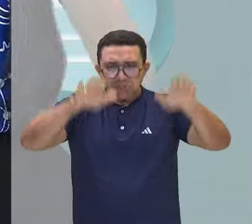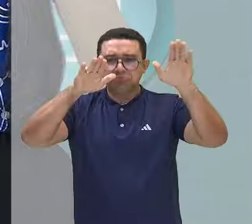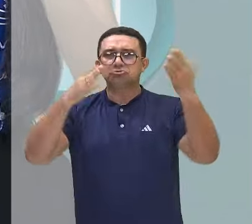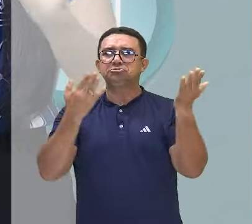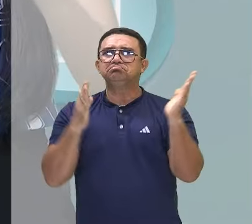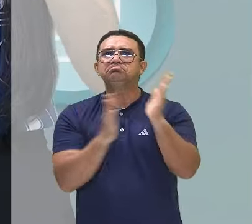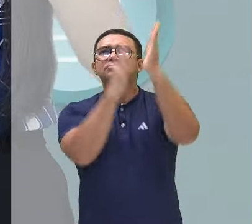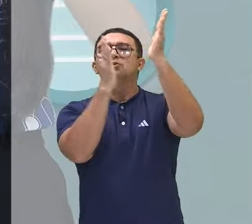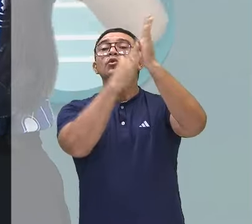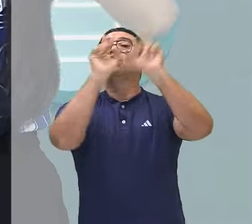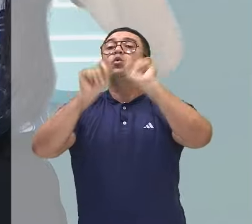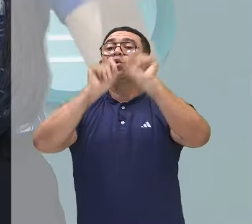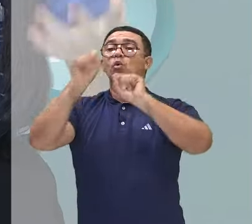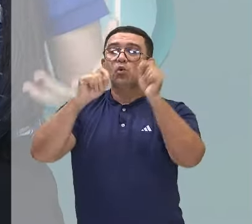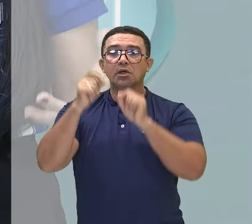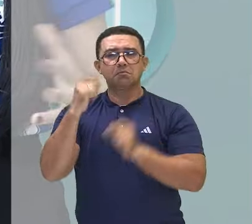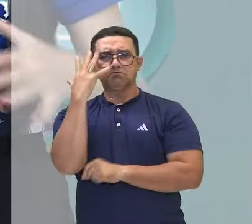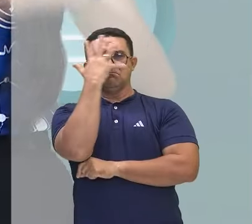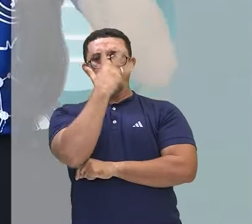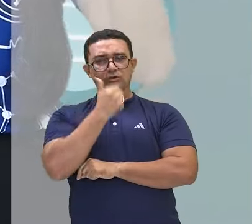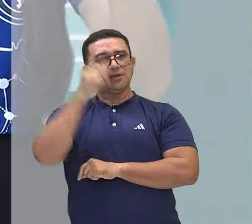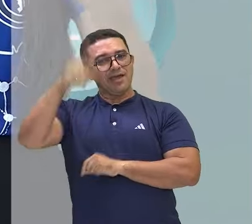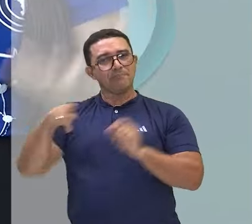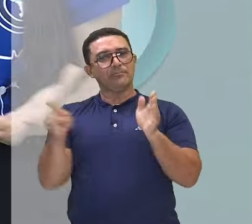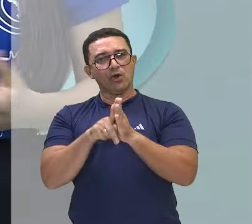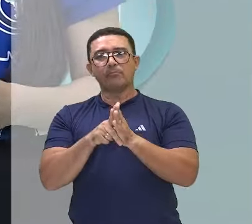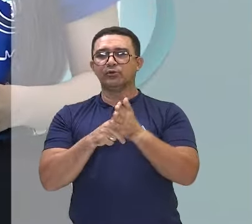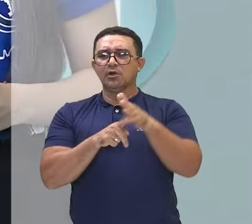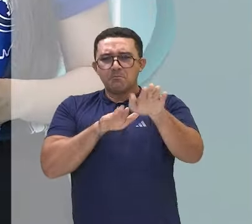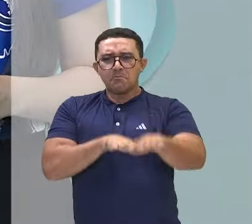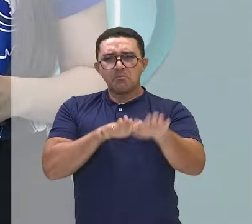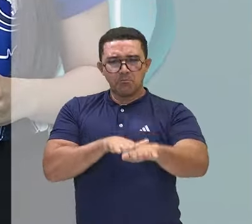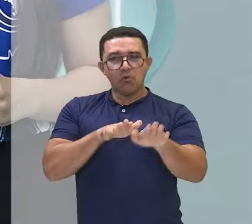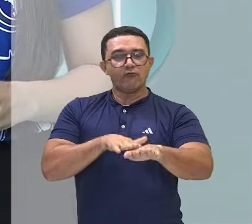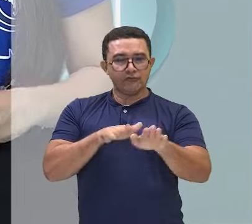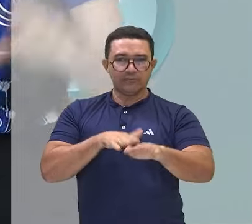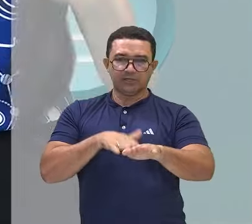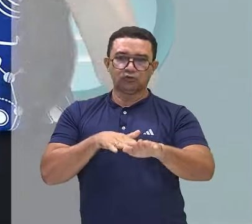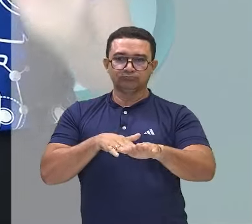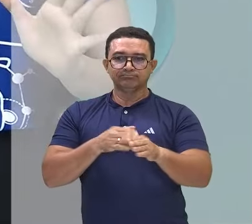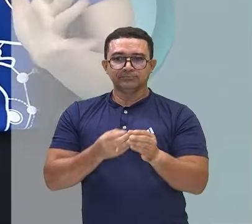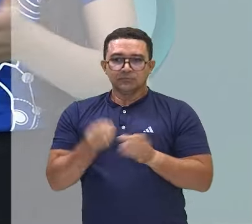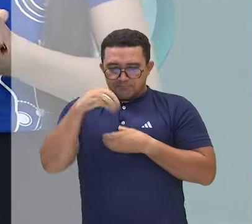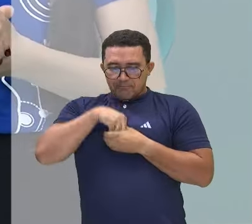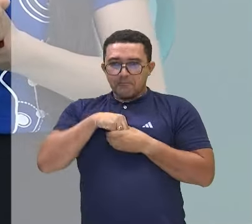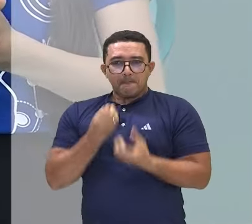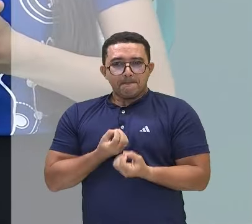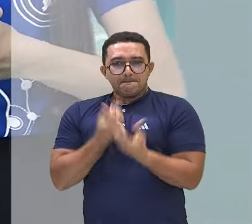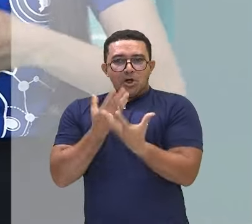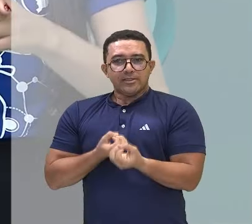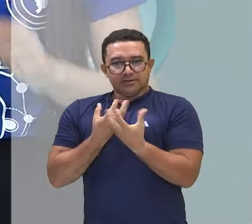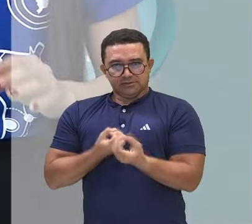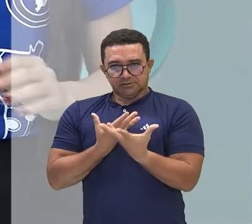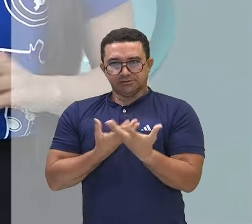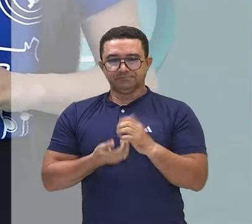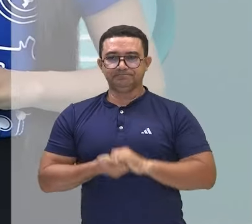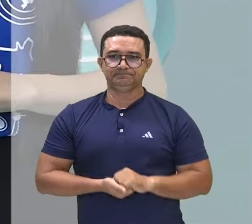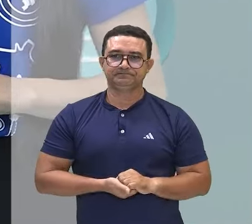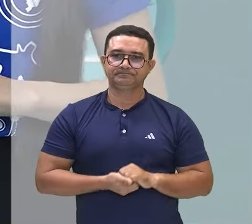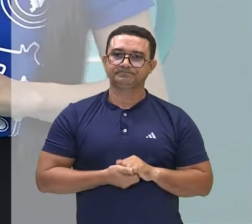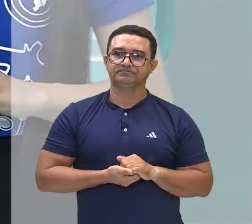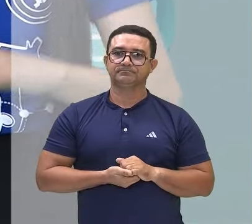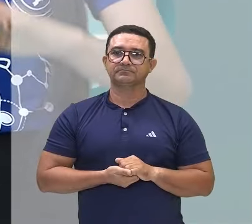poema de parnasianismo, não é? Da escola literária parnasianismo. Agora, eu quero que vocês acompanhem, já que nós trouxemos